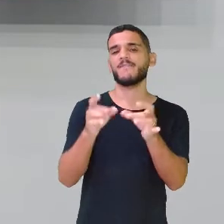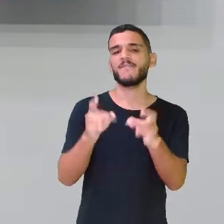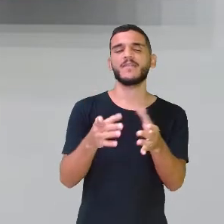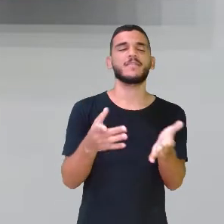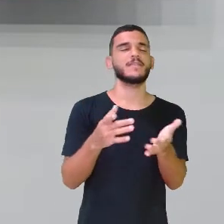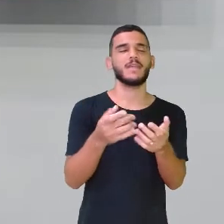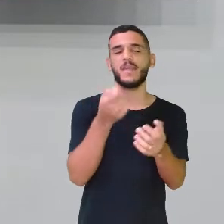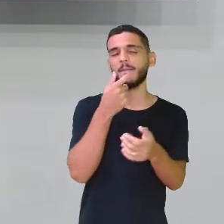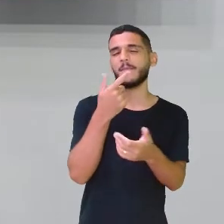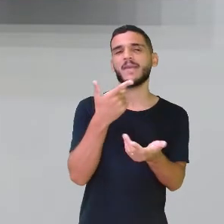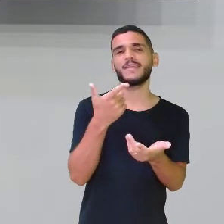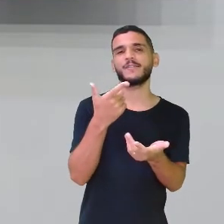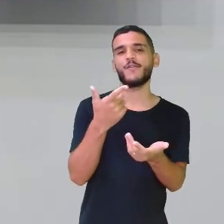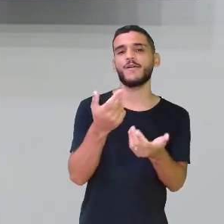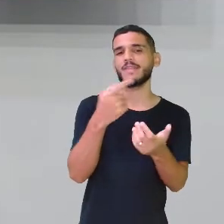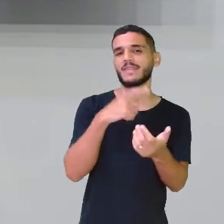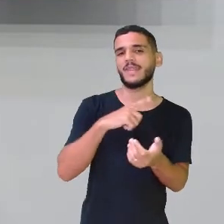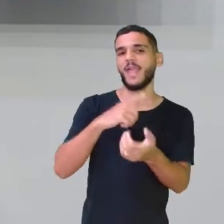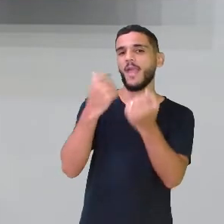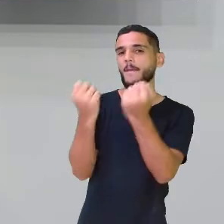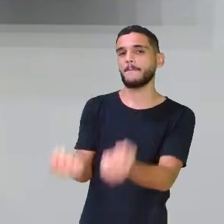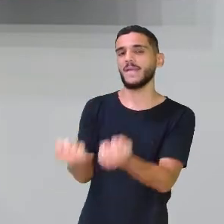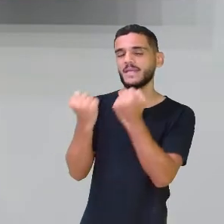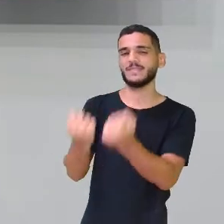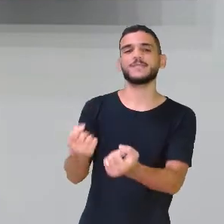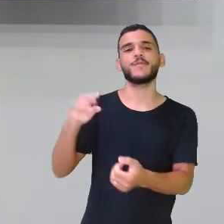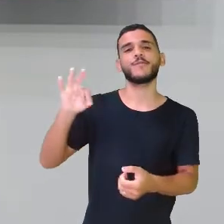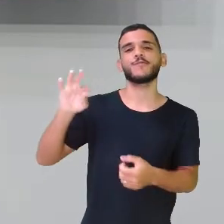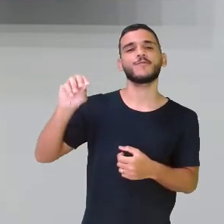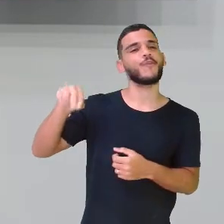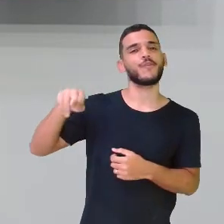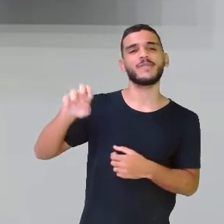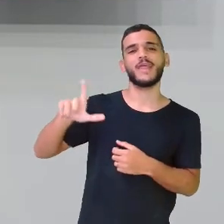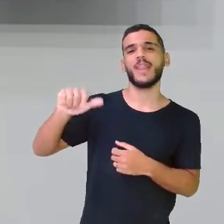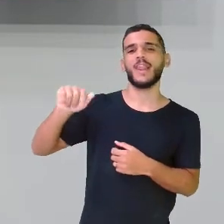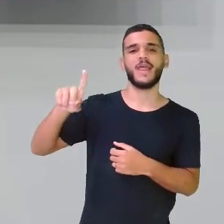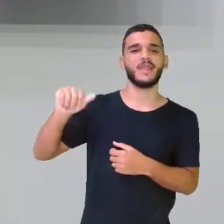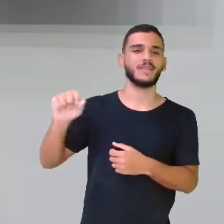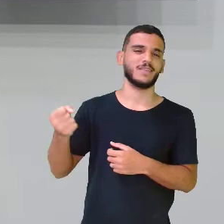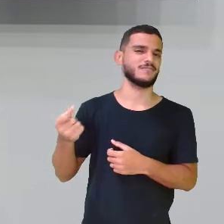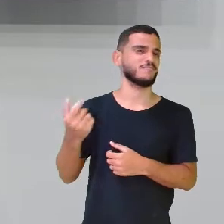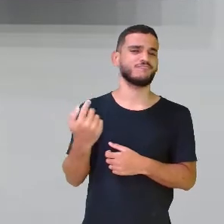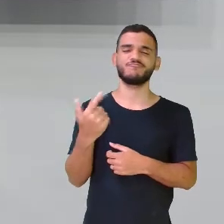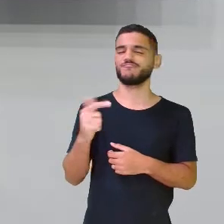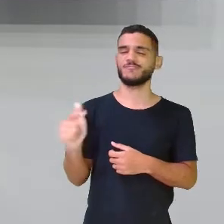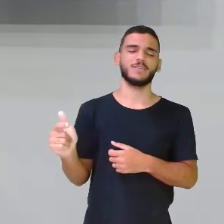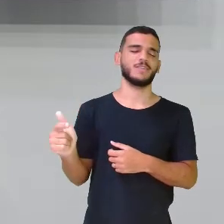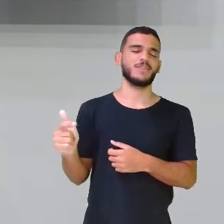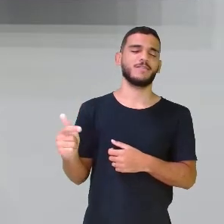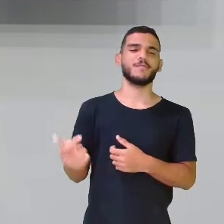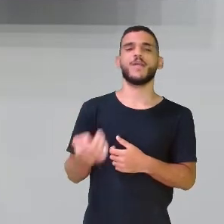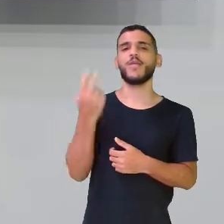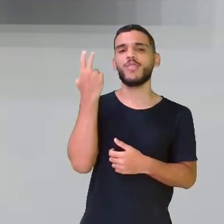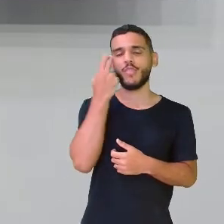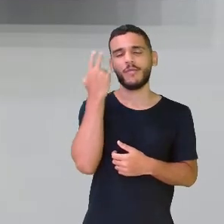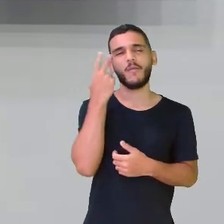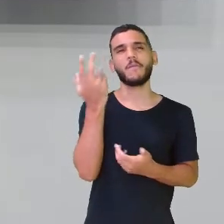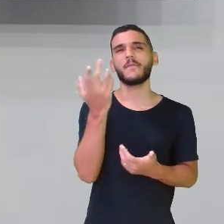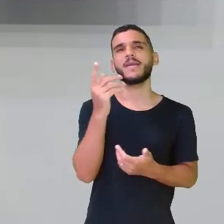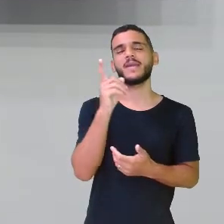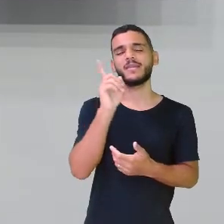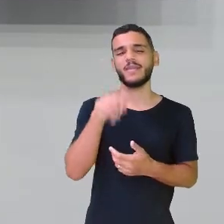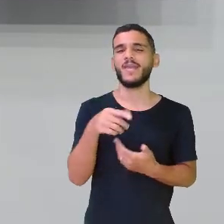para coisas mais pesadas. Tranquilo? Normalmente a gente vê essas balancinhas convencionais, ou a do mercado ou